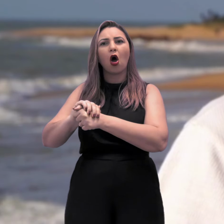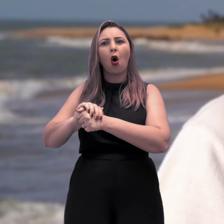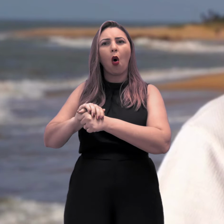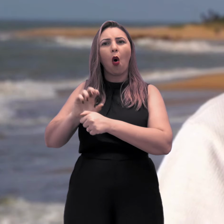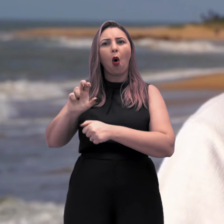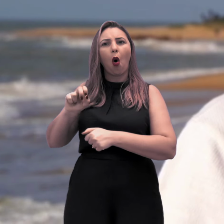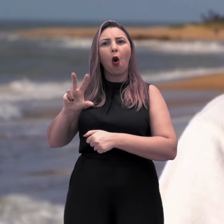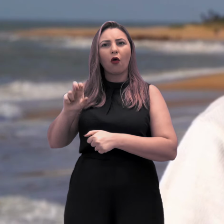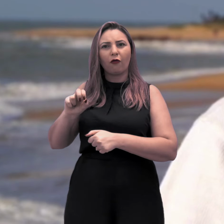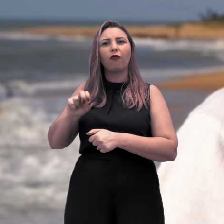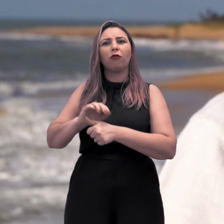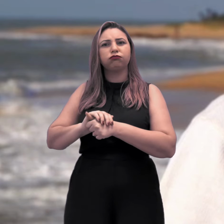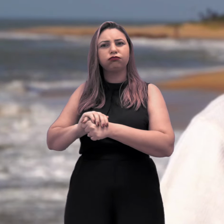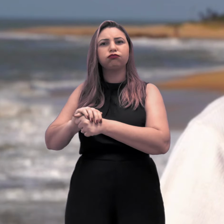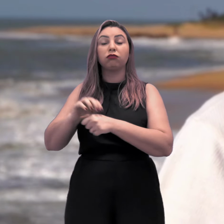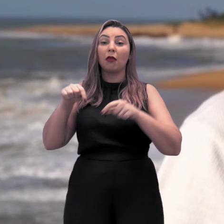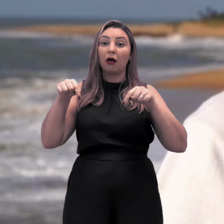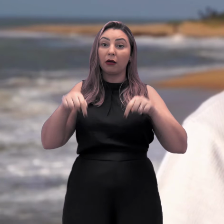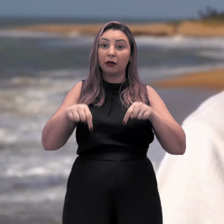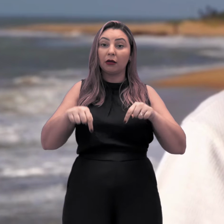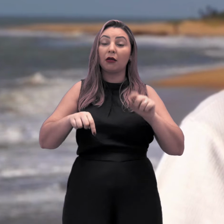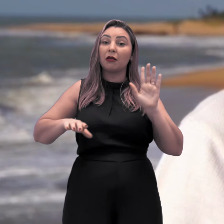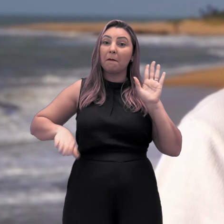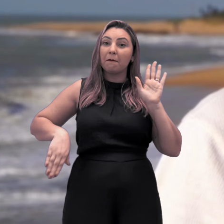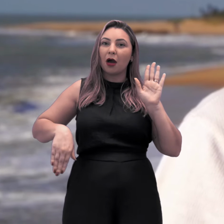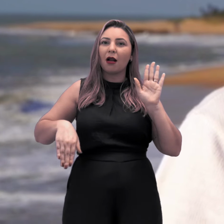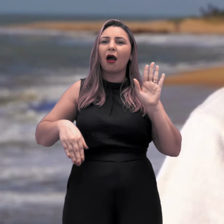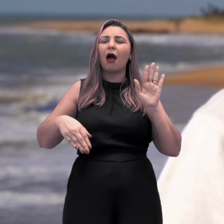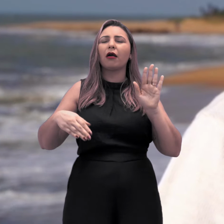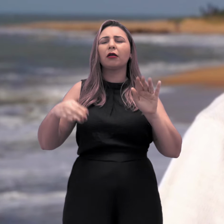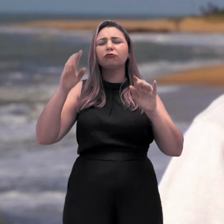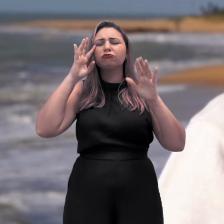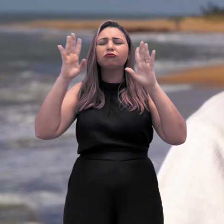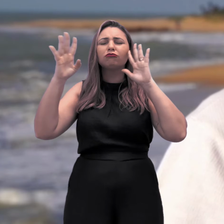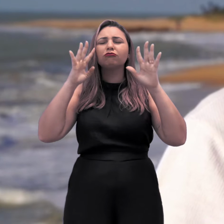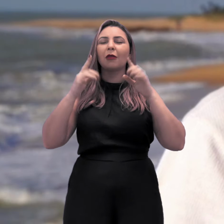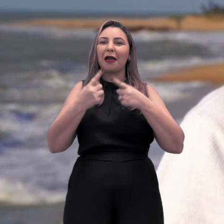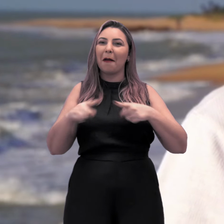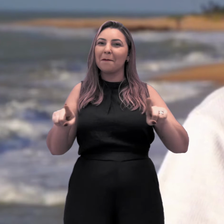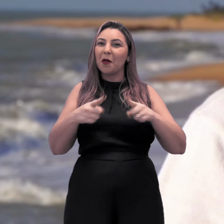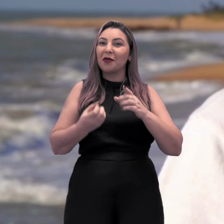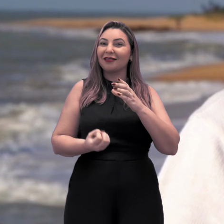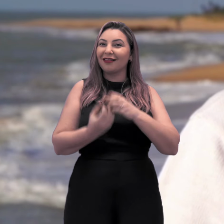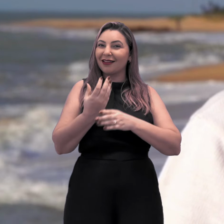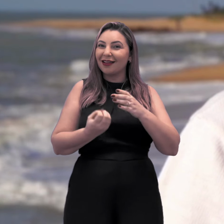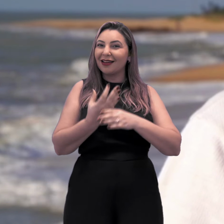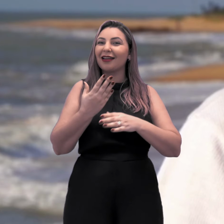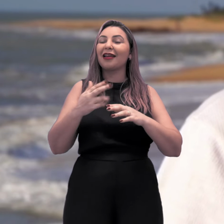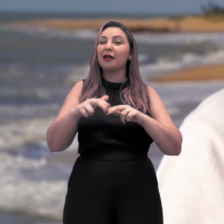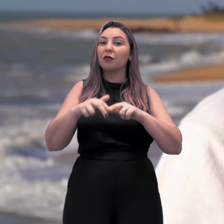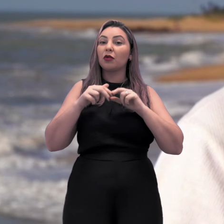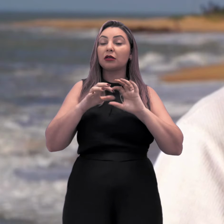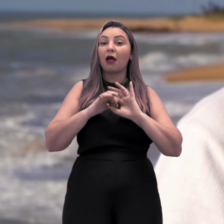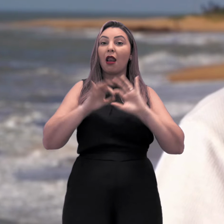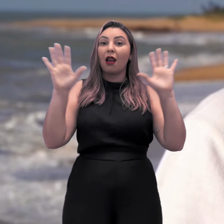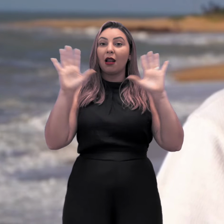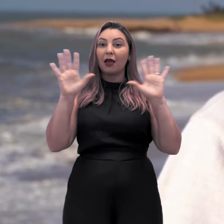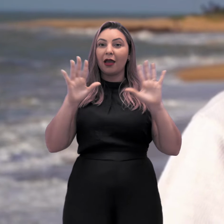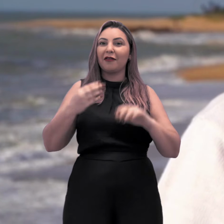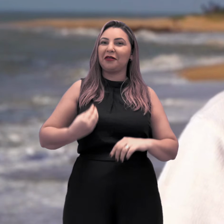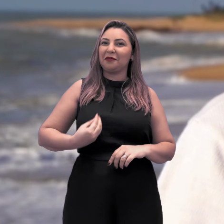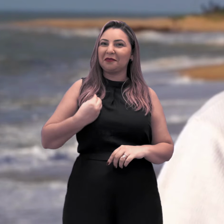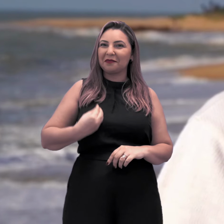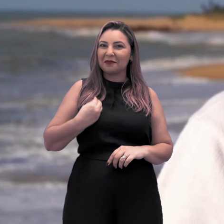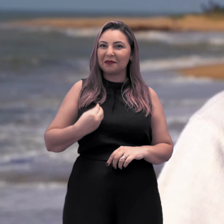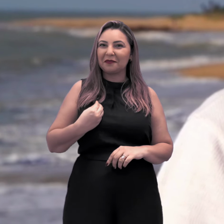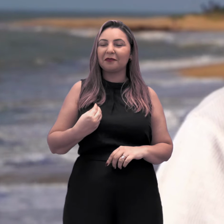das tartarugas marinhas. E foi aqui, nessa Praia da Guanabara, a minha inspiração para a composição dessa música, Livre para Viver, que